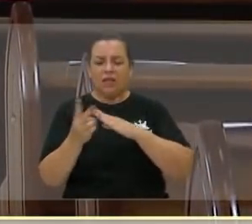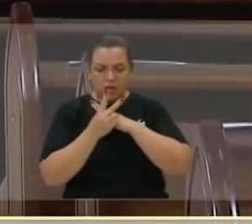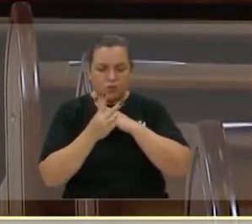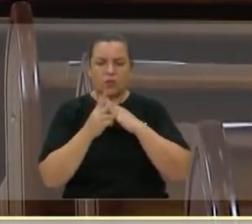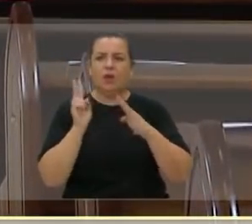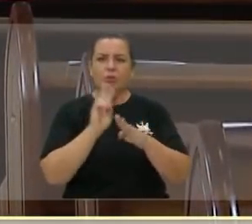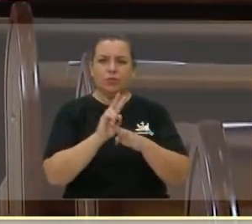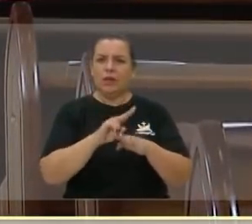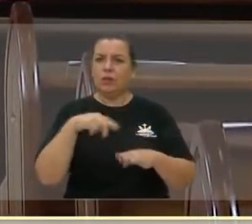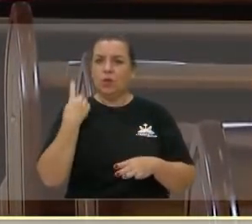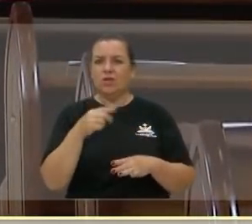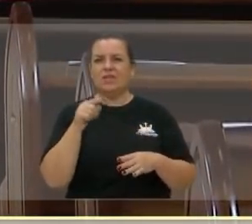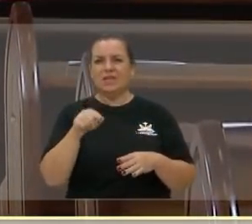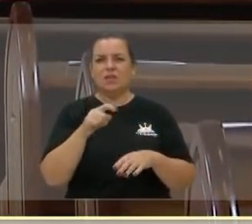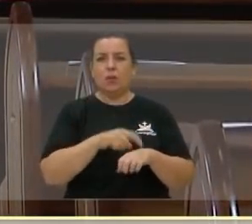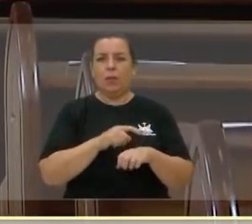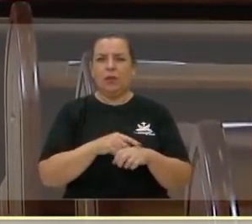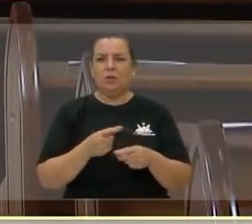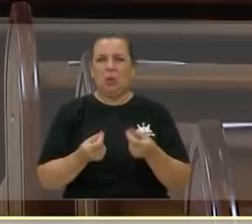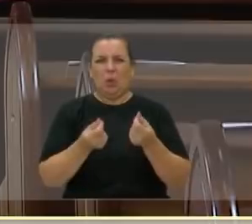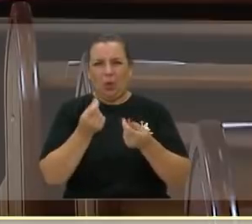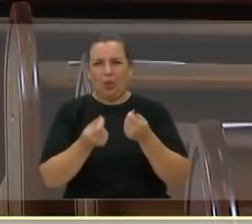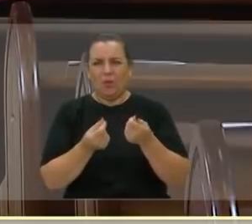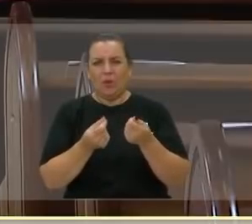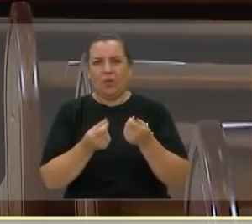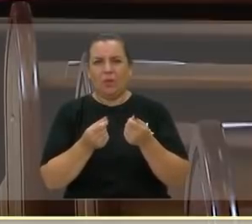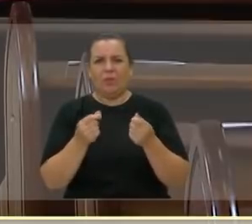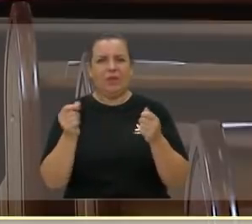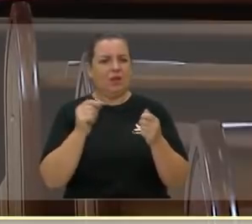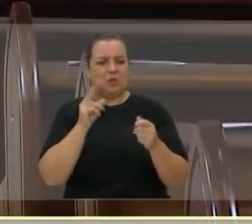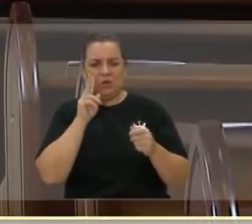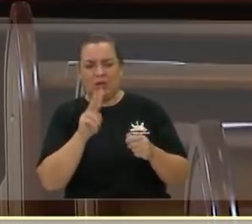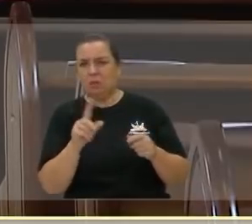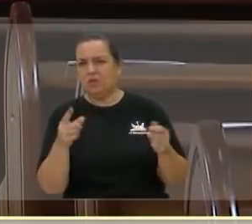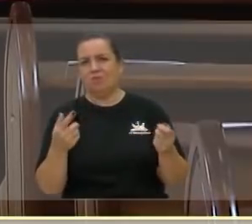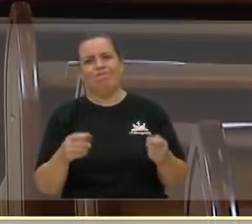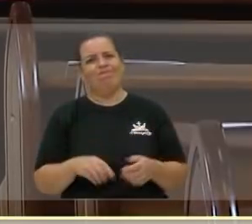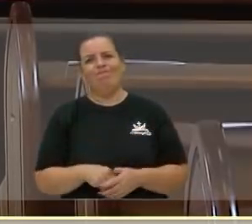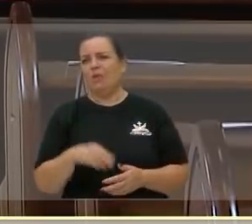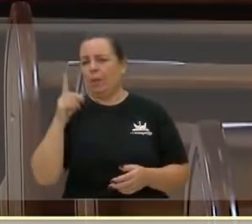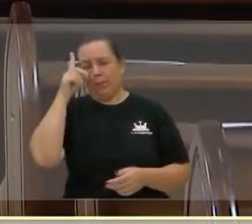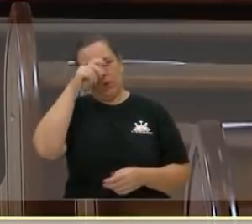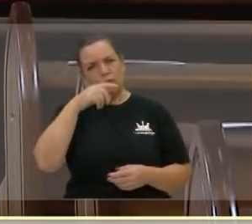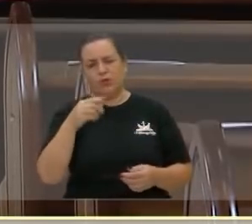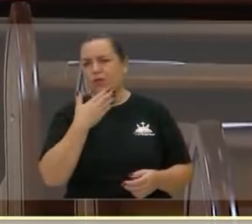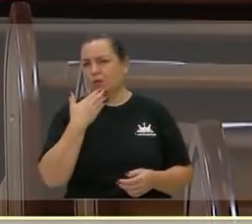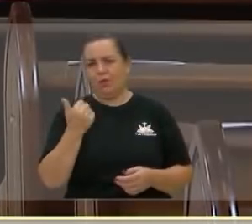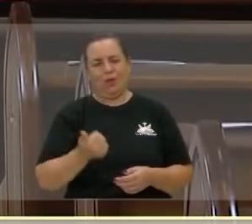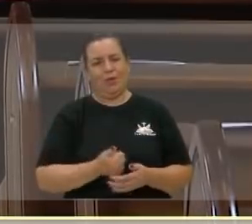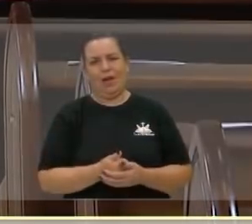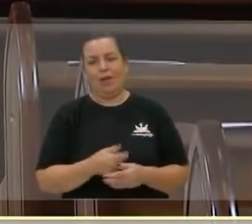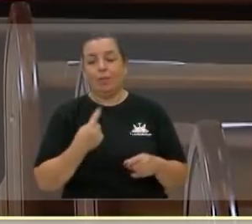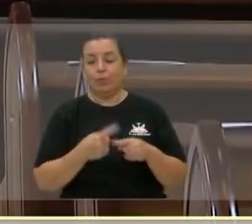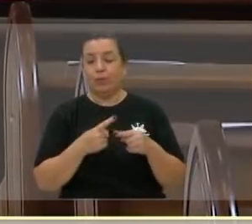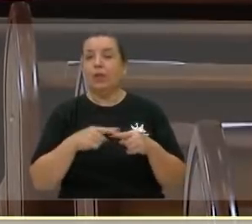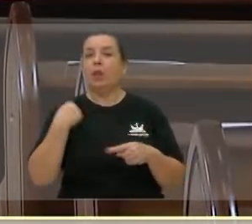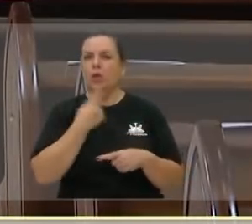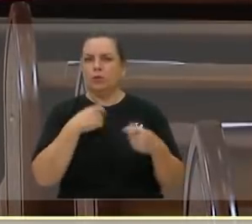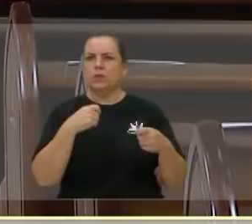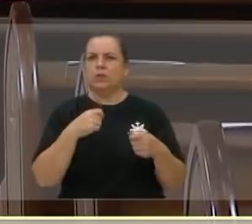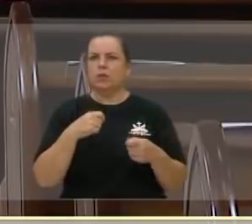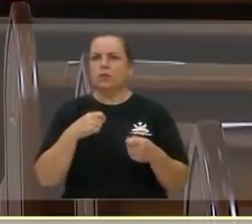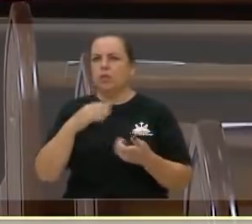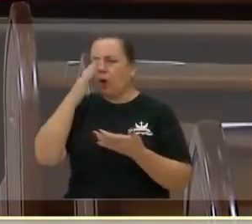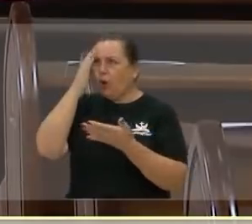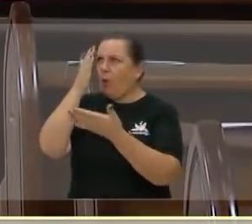perspectiva não é de melhoras. Nós precisamos nos afiar ao Espírito Santo, e